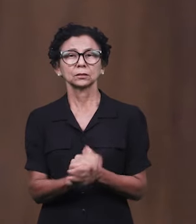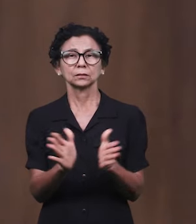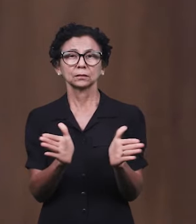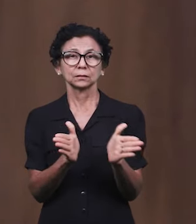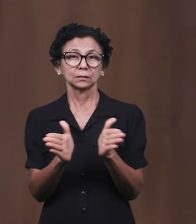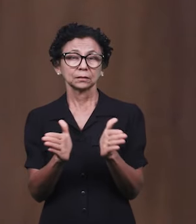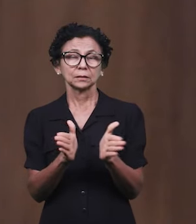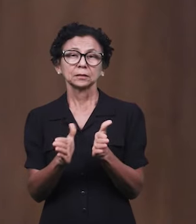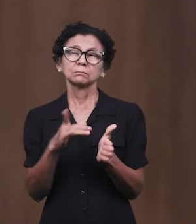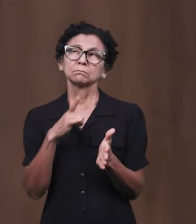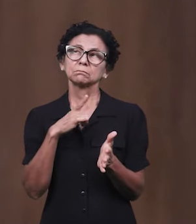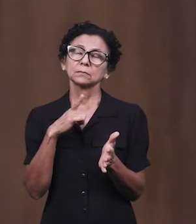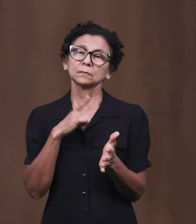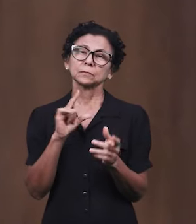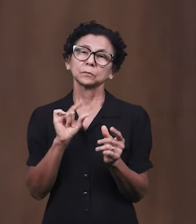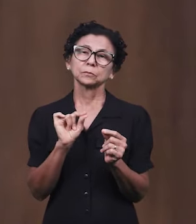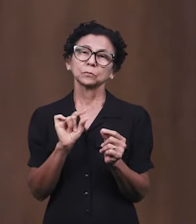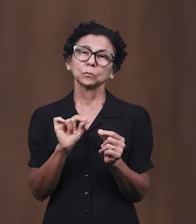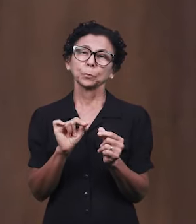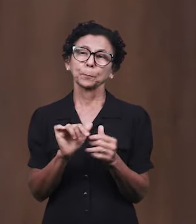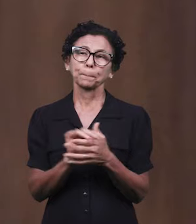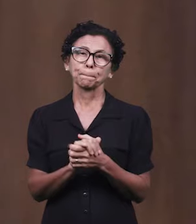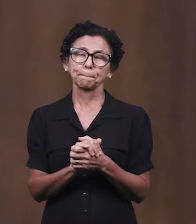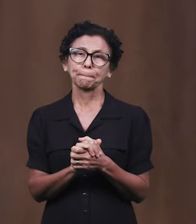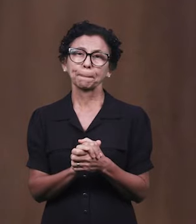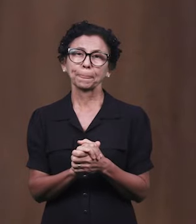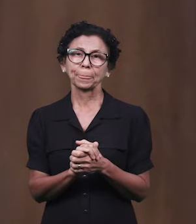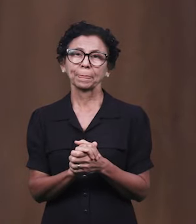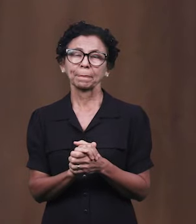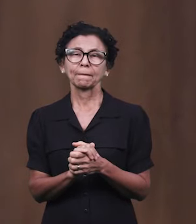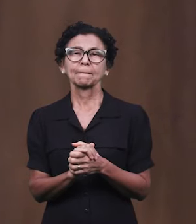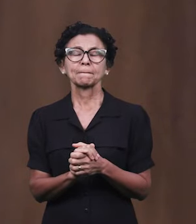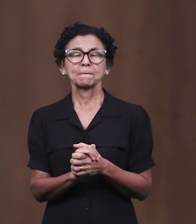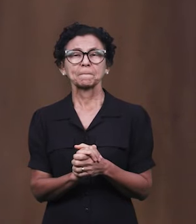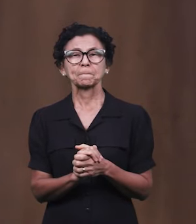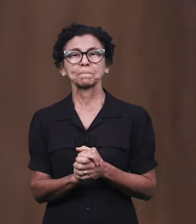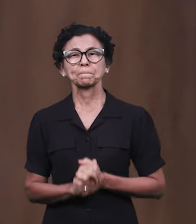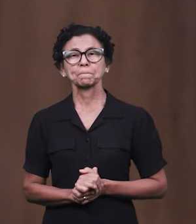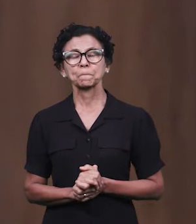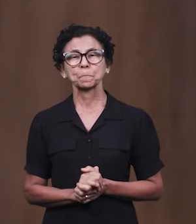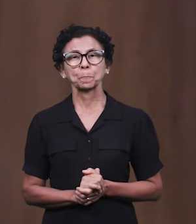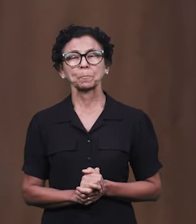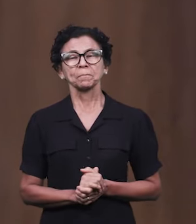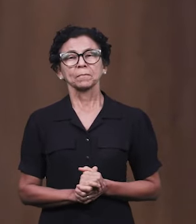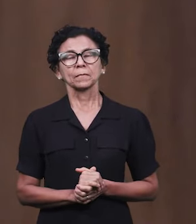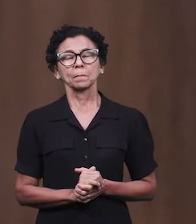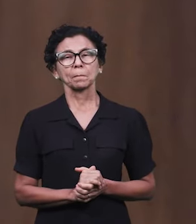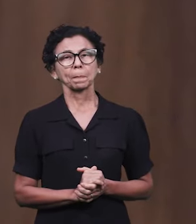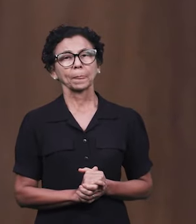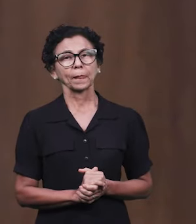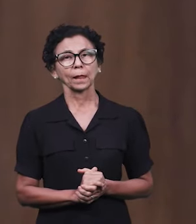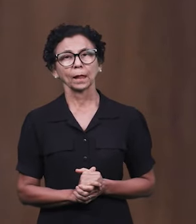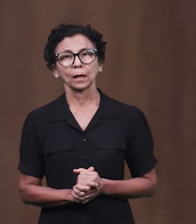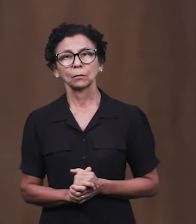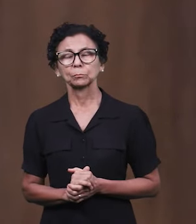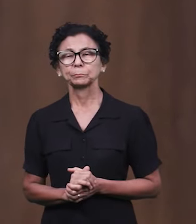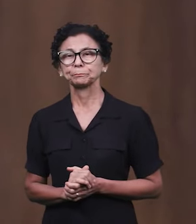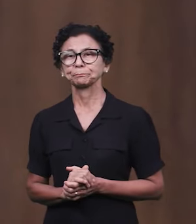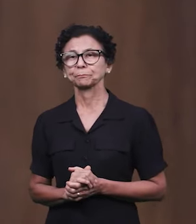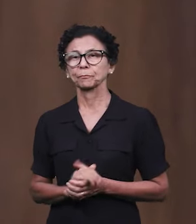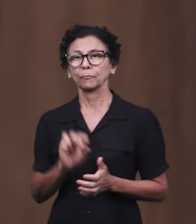temos, lá nós temos frentes de trabalho. Você pode abrir o site, lá você